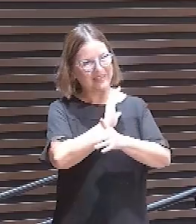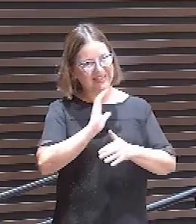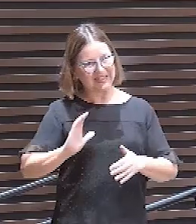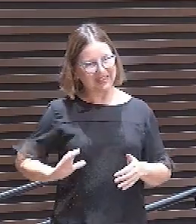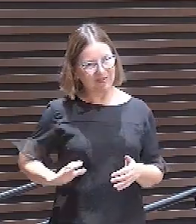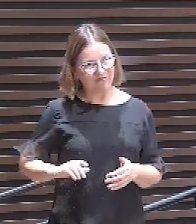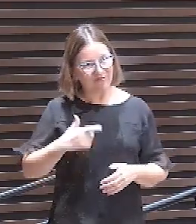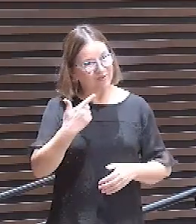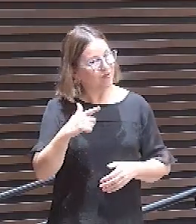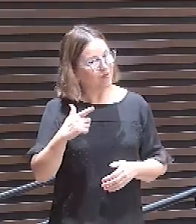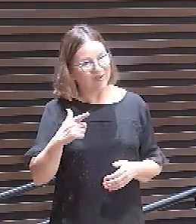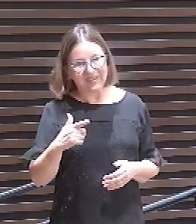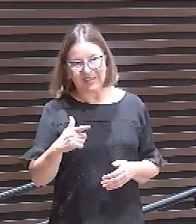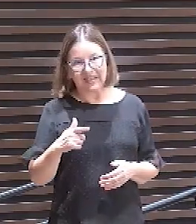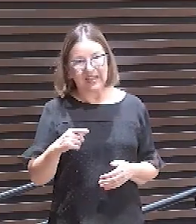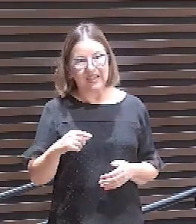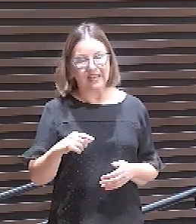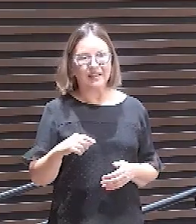modo.